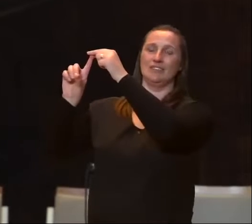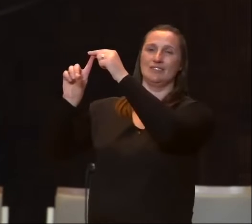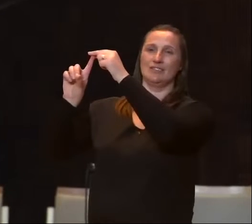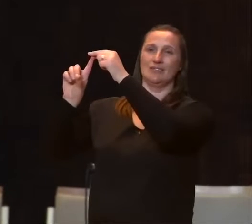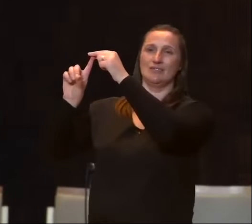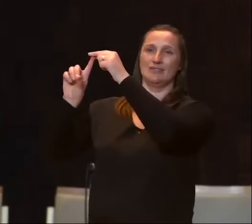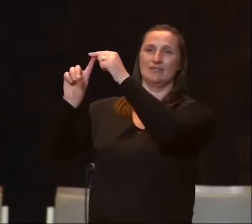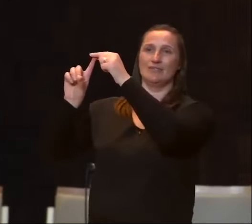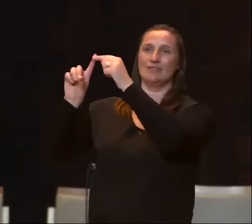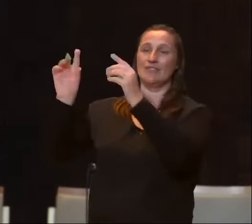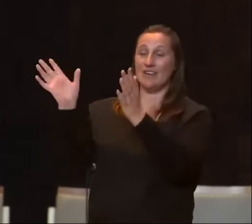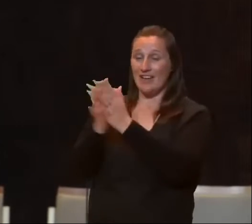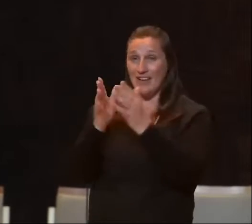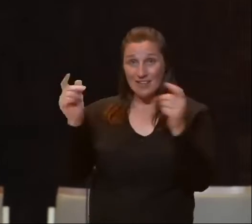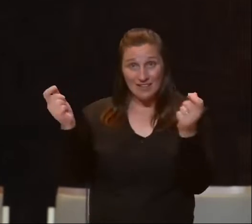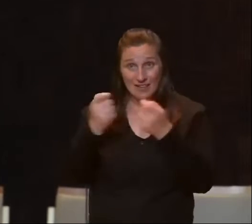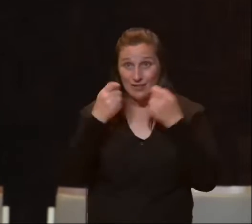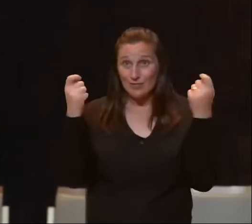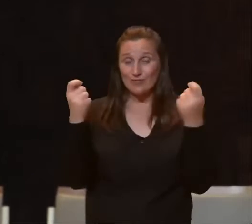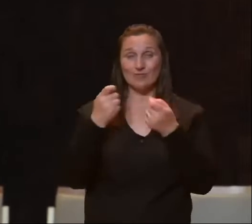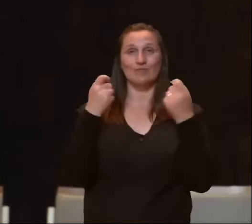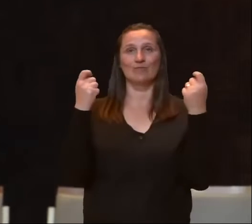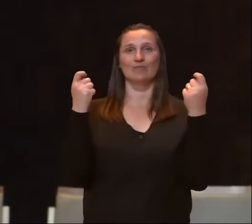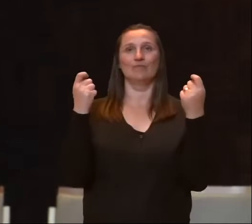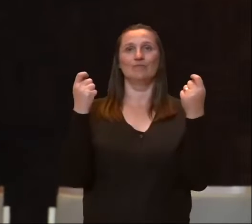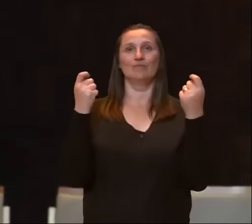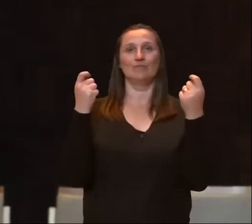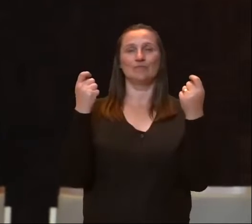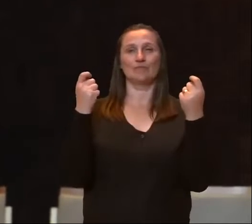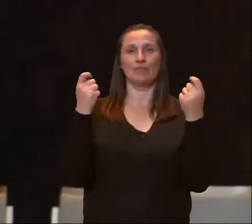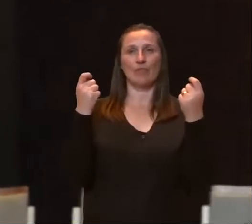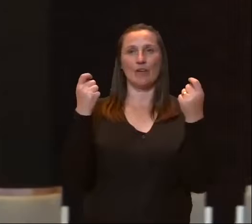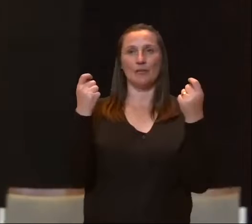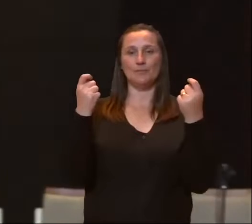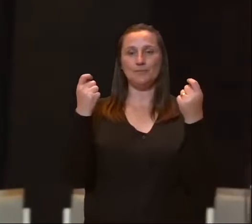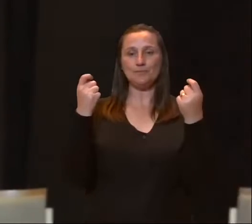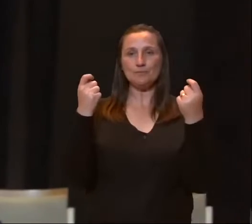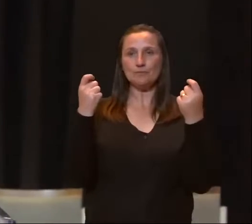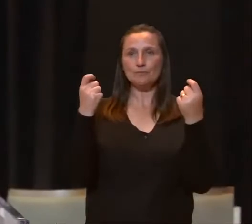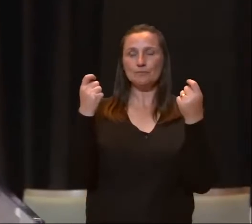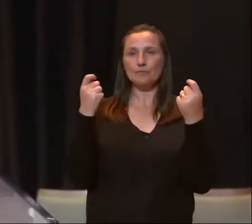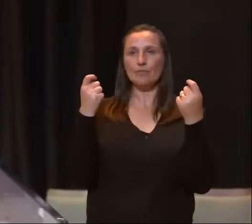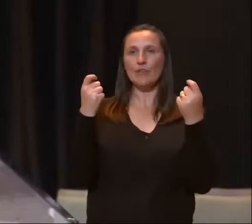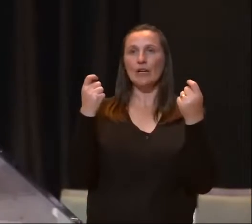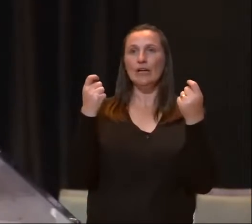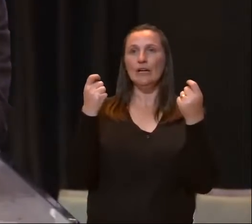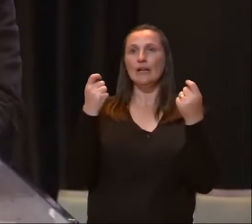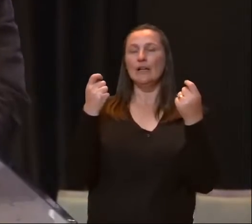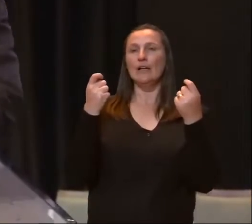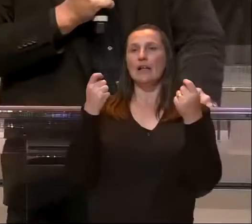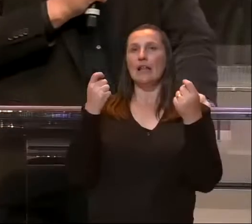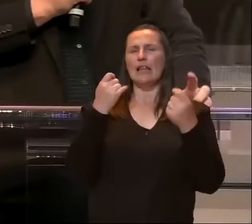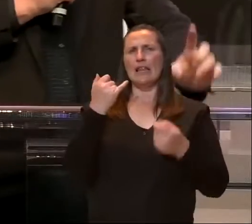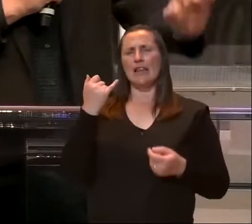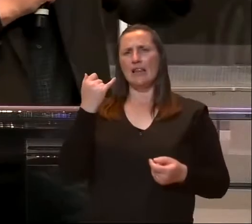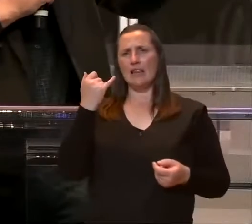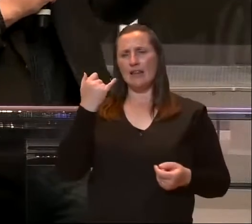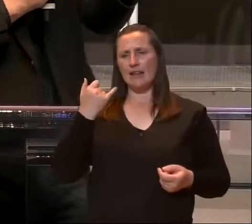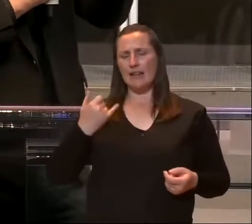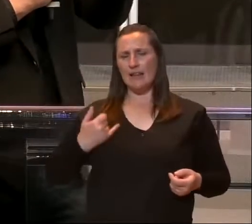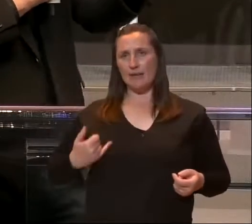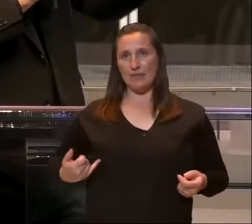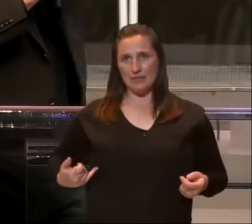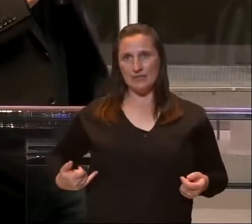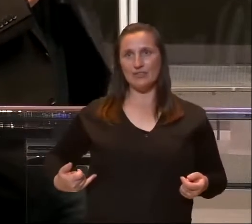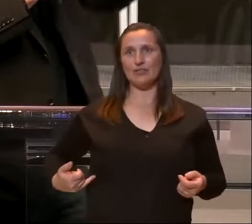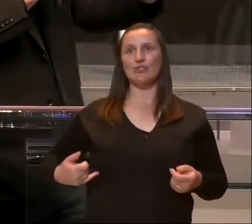porção. Aleluia. Olha o que diz Lamentações, capítulo 3, versículo 24.